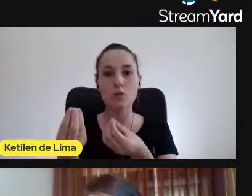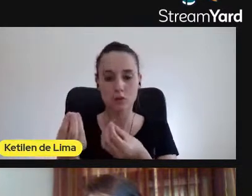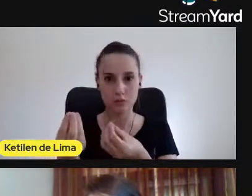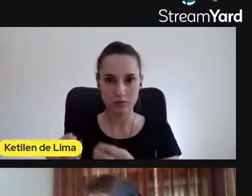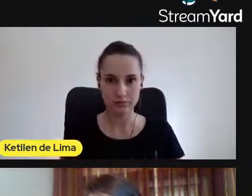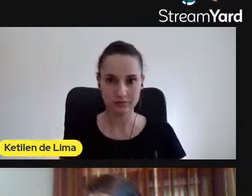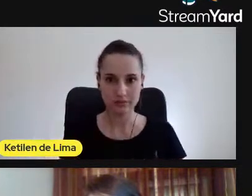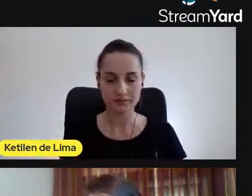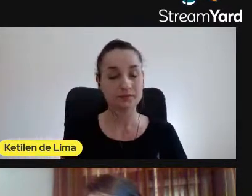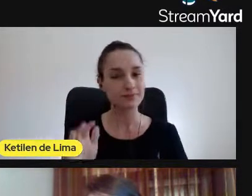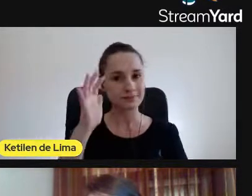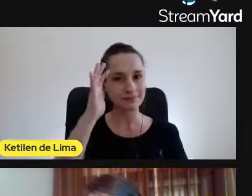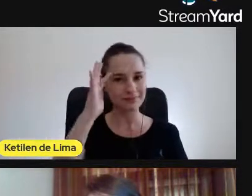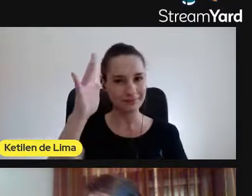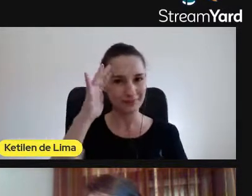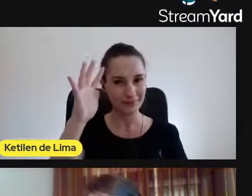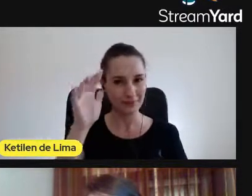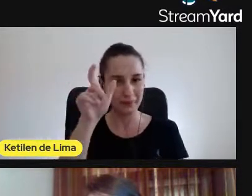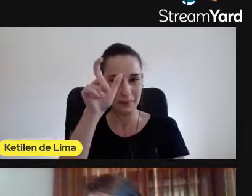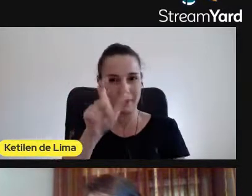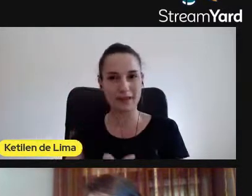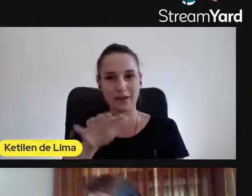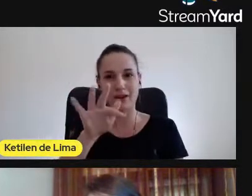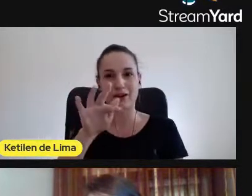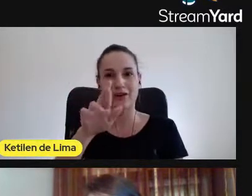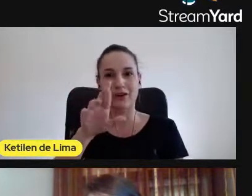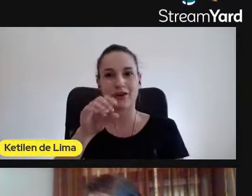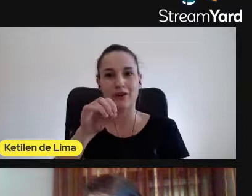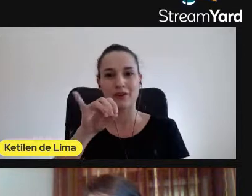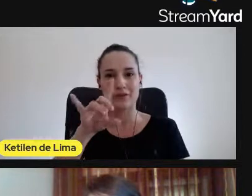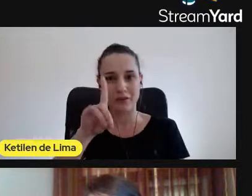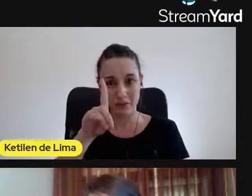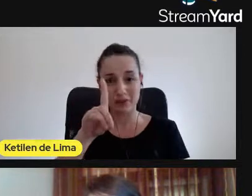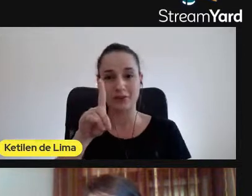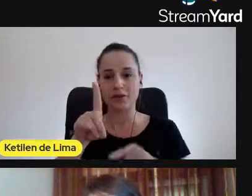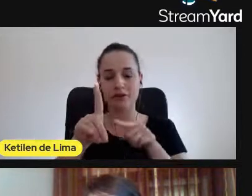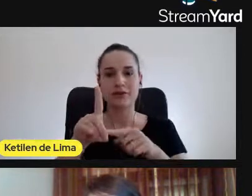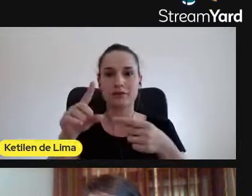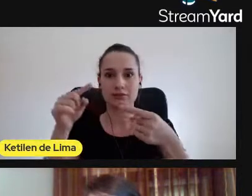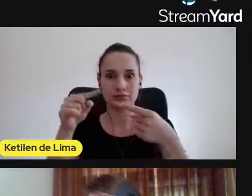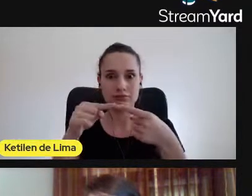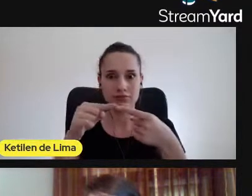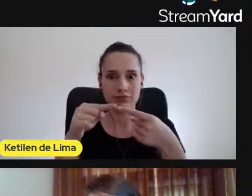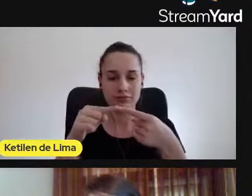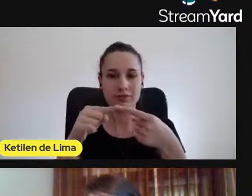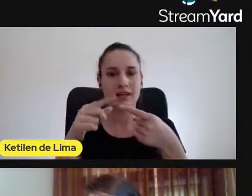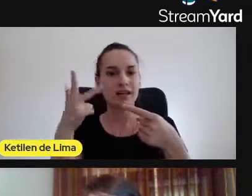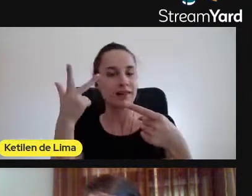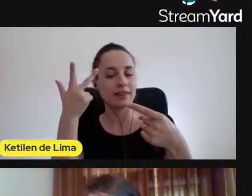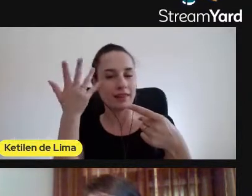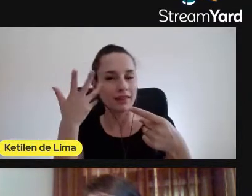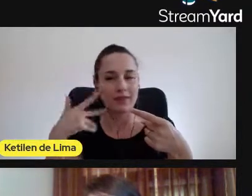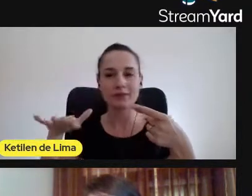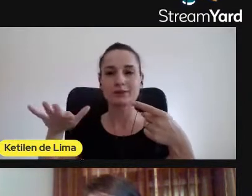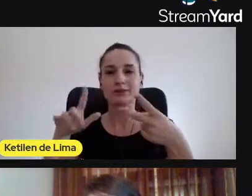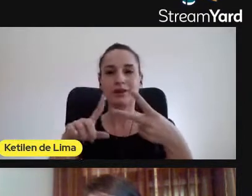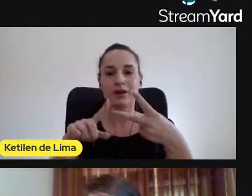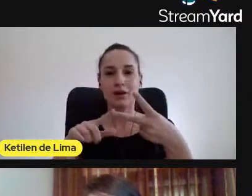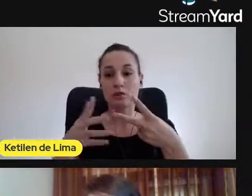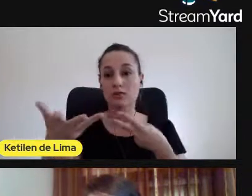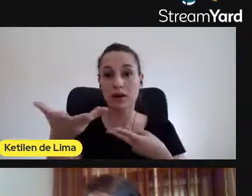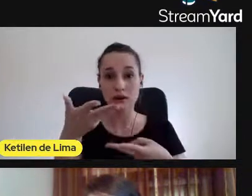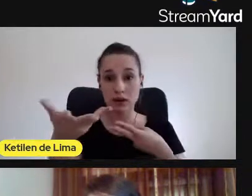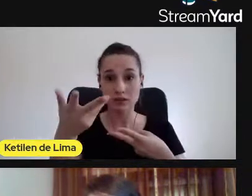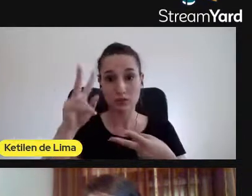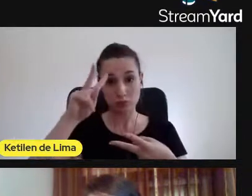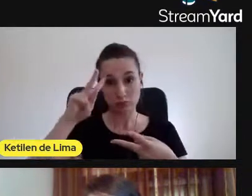pode vir de três naturezas, né? Ele pode vir da própria natureza, das relações humanas e também do nosso